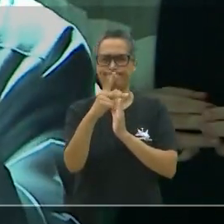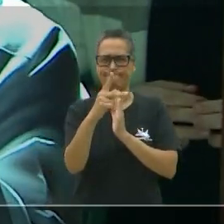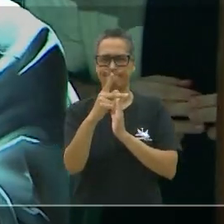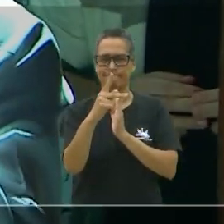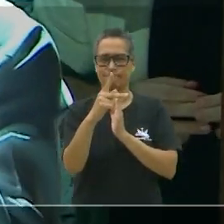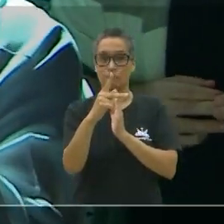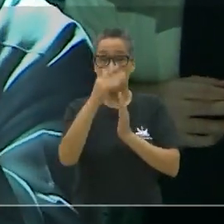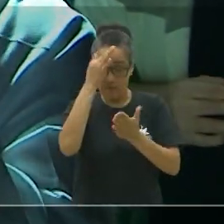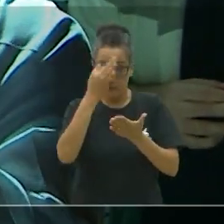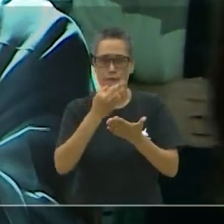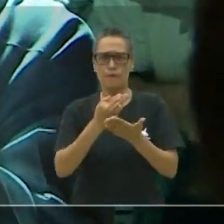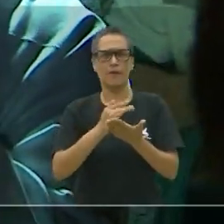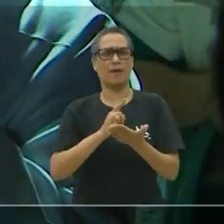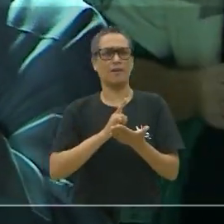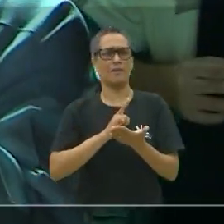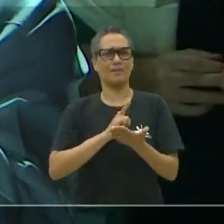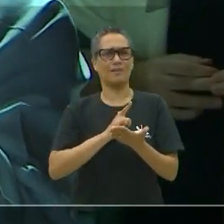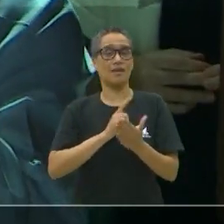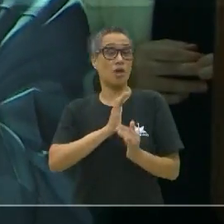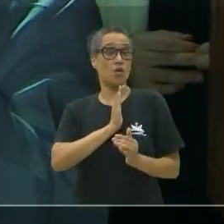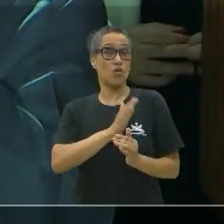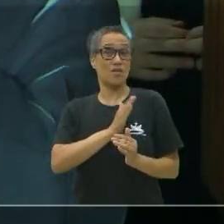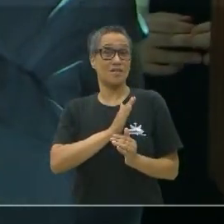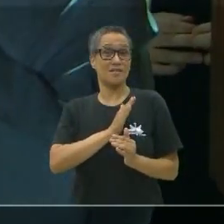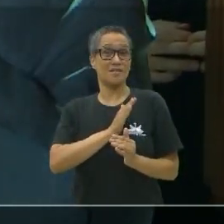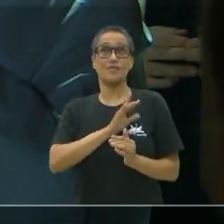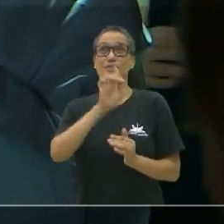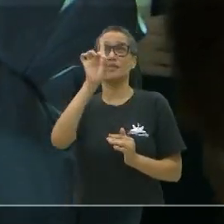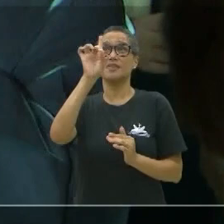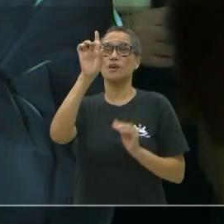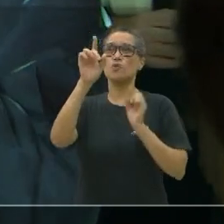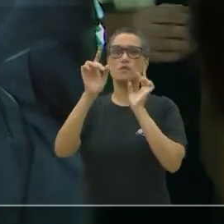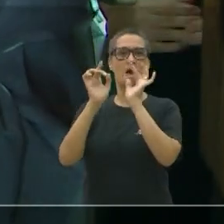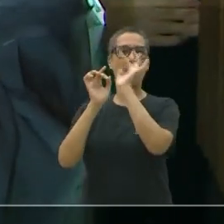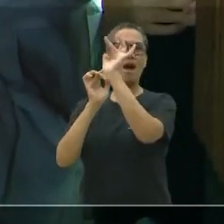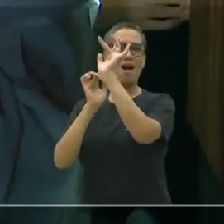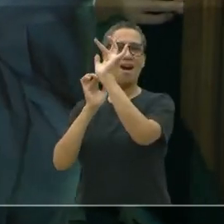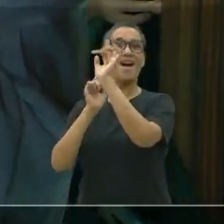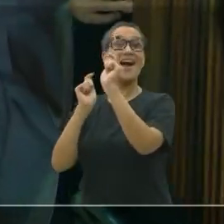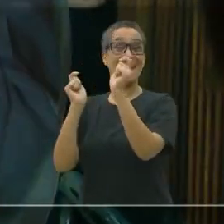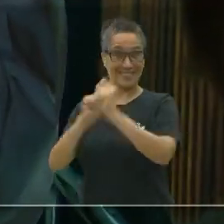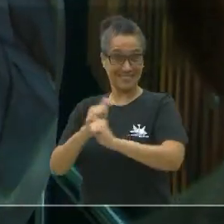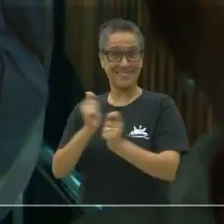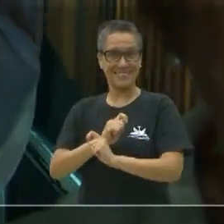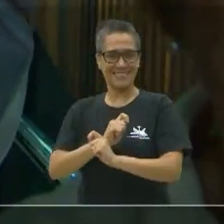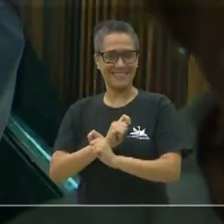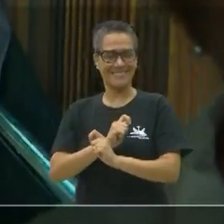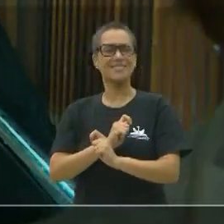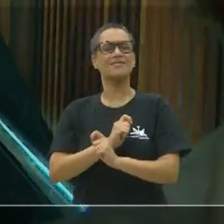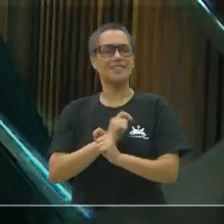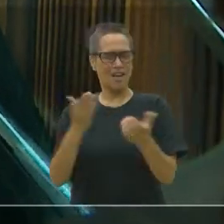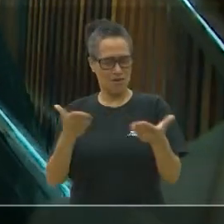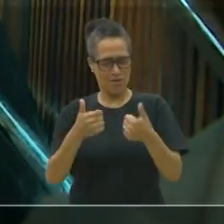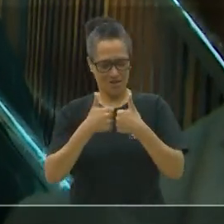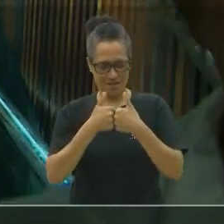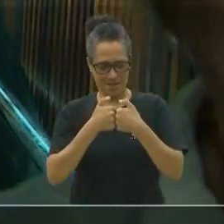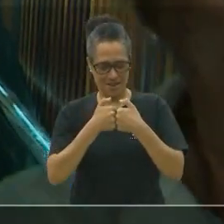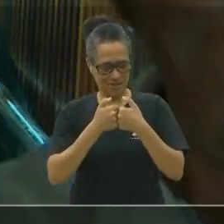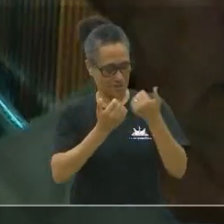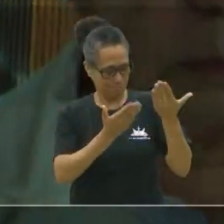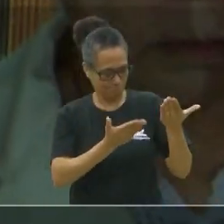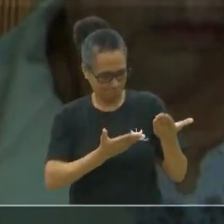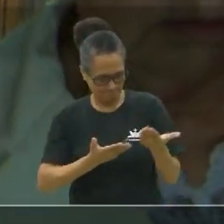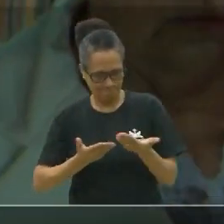em fé, ela toca o coração de Deus. Nós recebemos neste momento a arca da aliança,